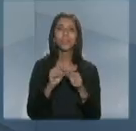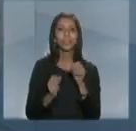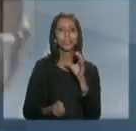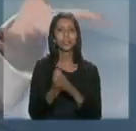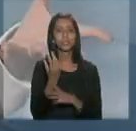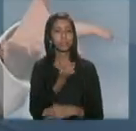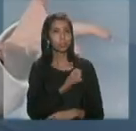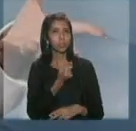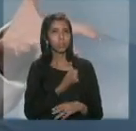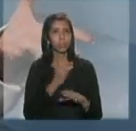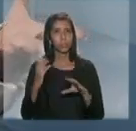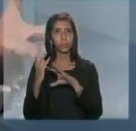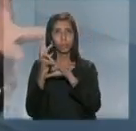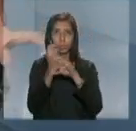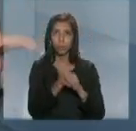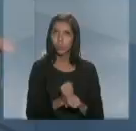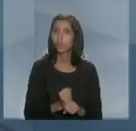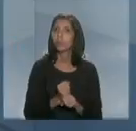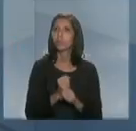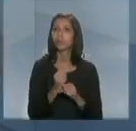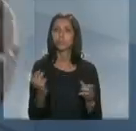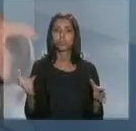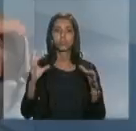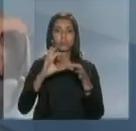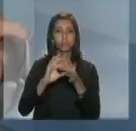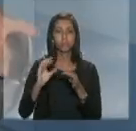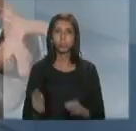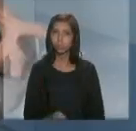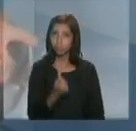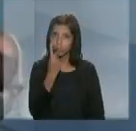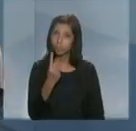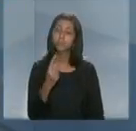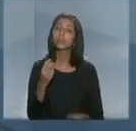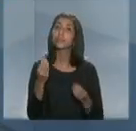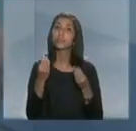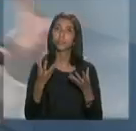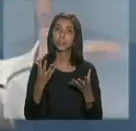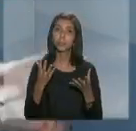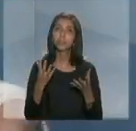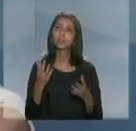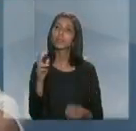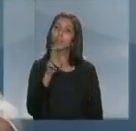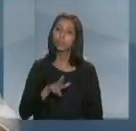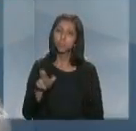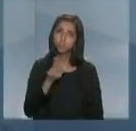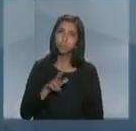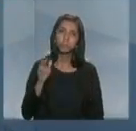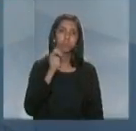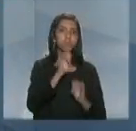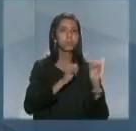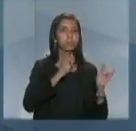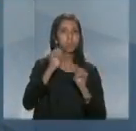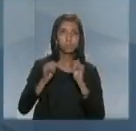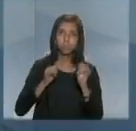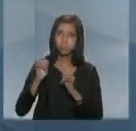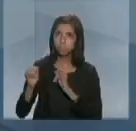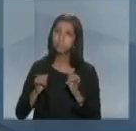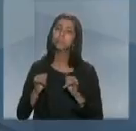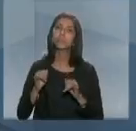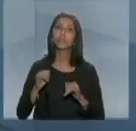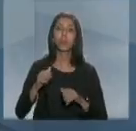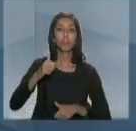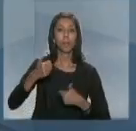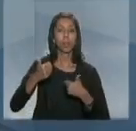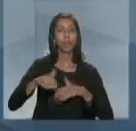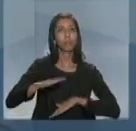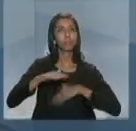um grande banco de dados, sim, né, unificado, na verdade, para usar essas informações todas